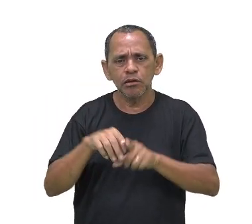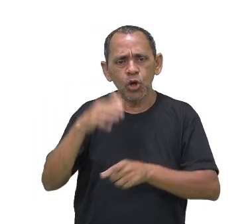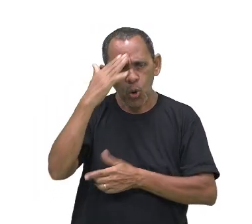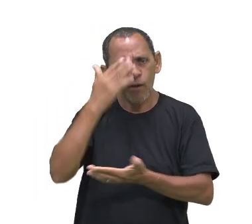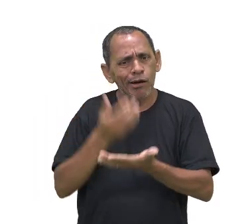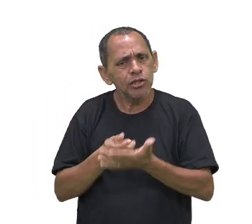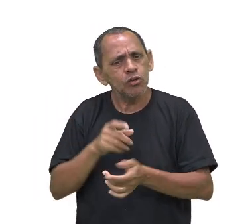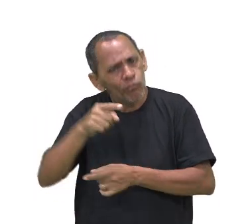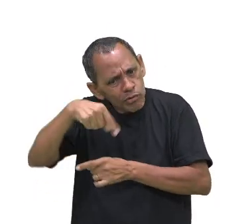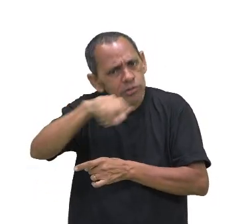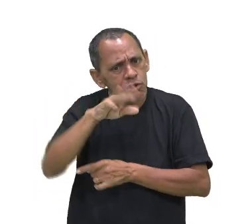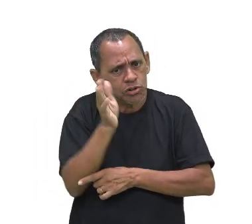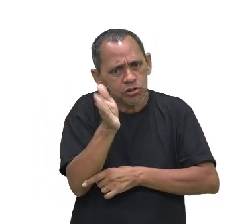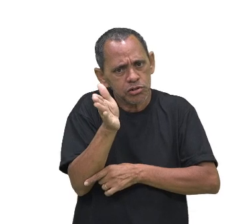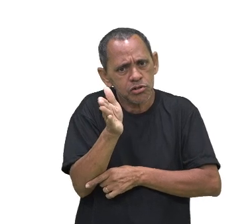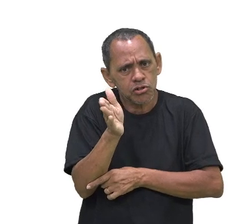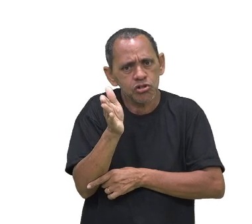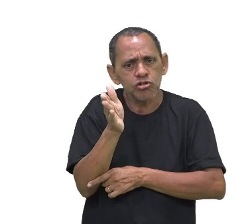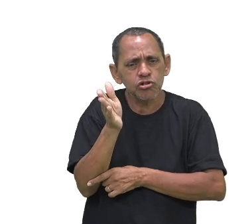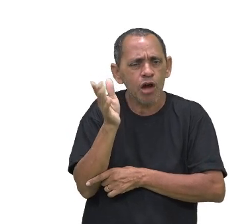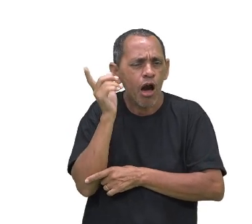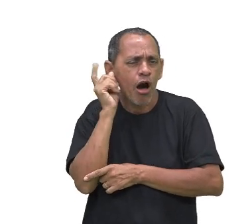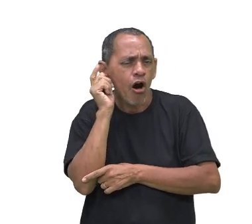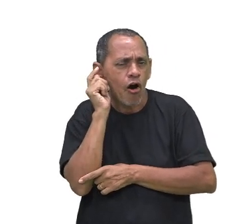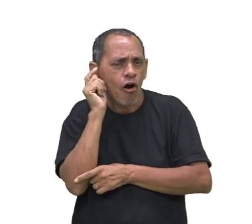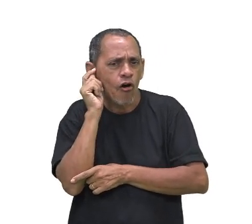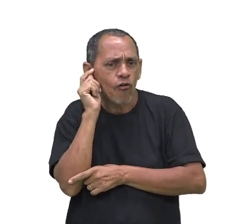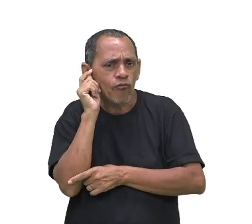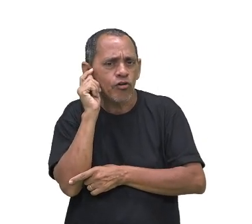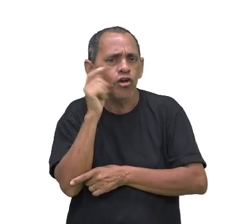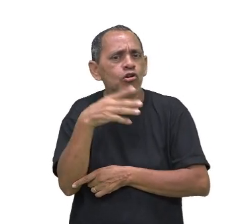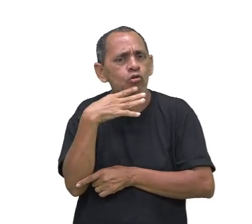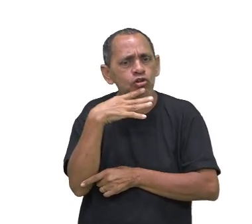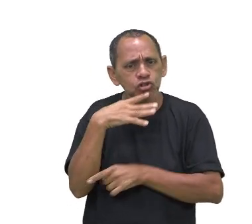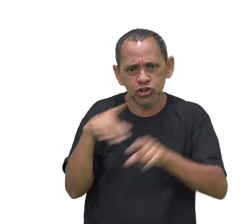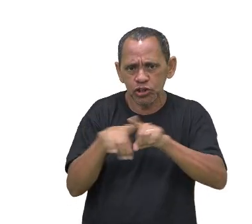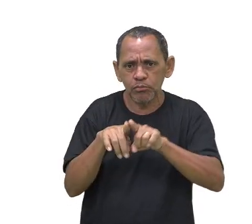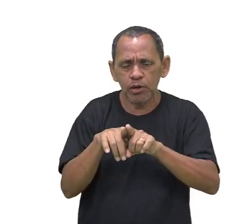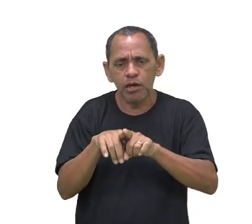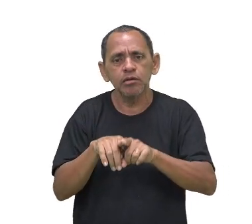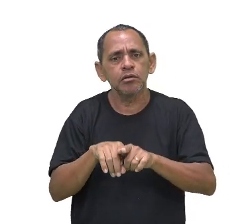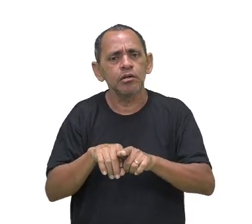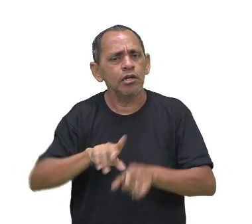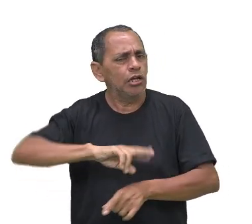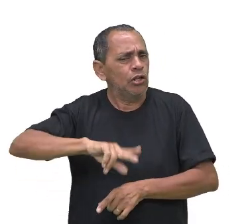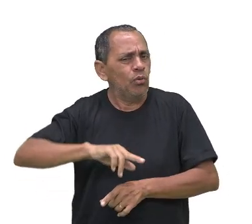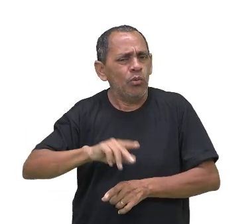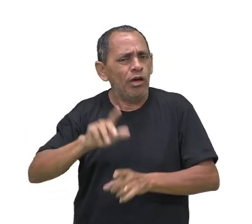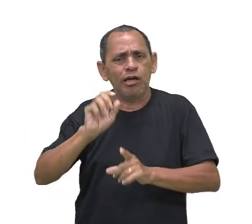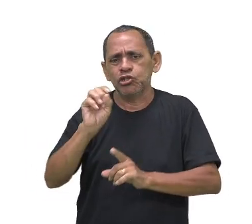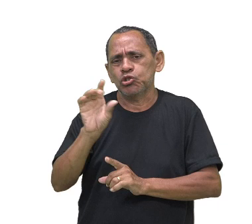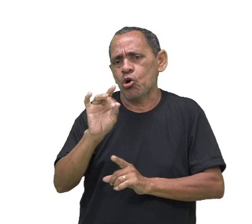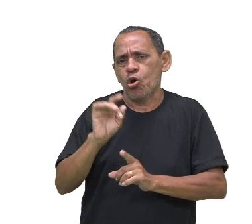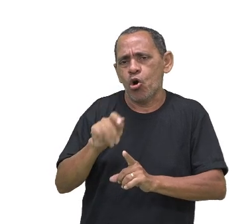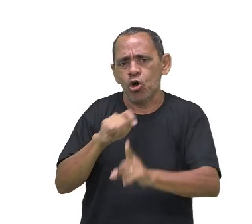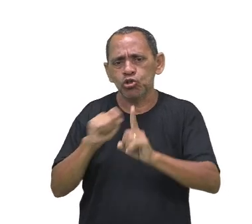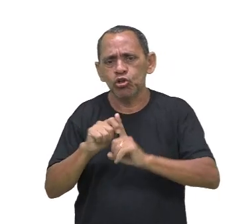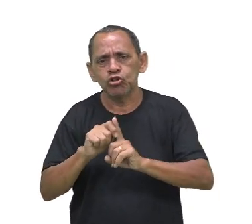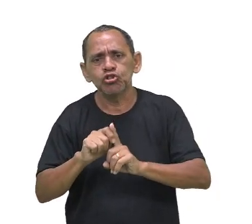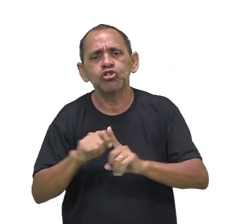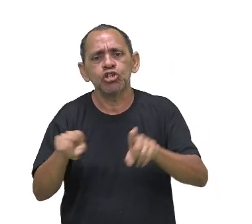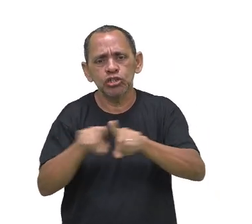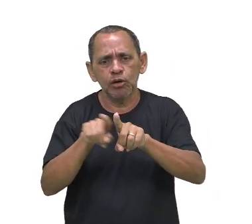bem visto e ouvido por vocês, não somente em sociologia, mas em todos os componentes das áreas